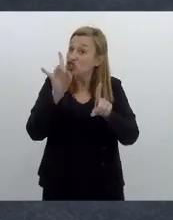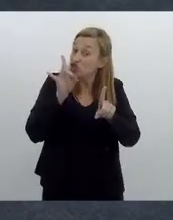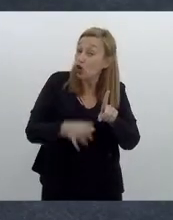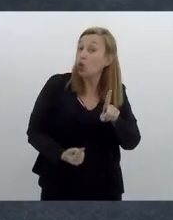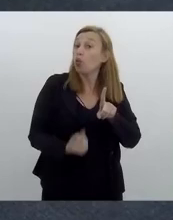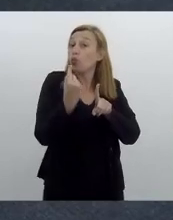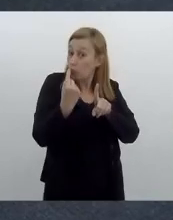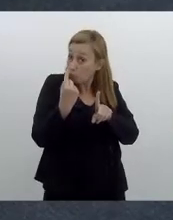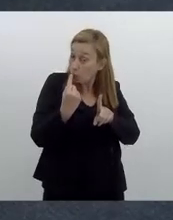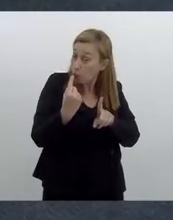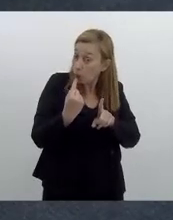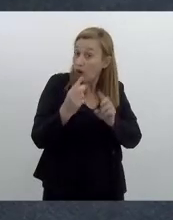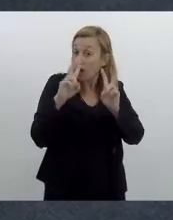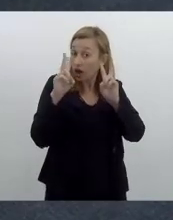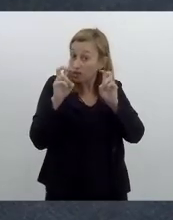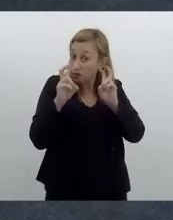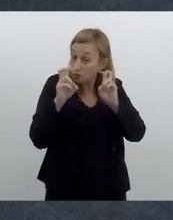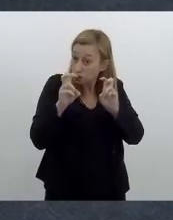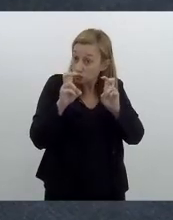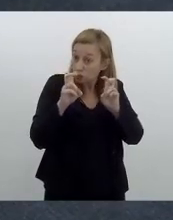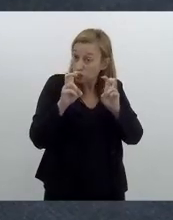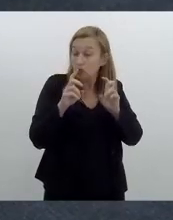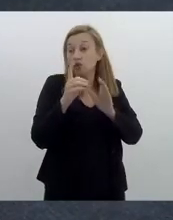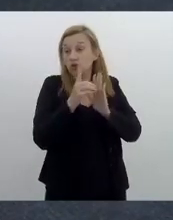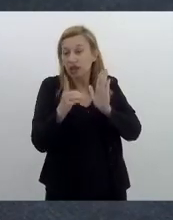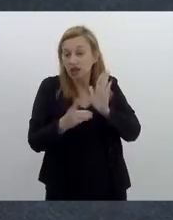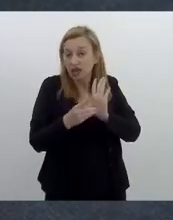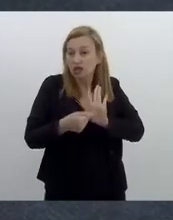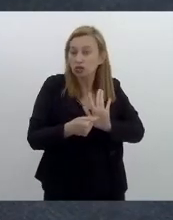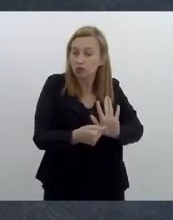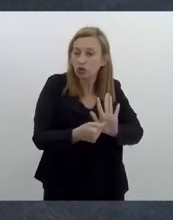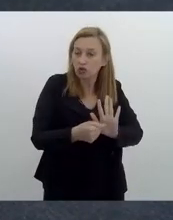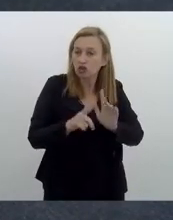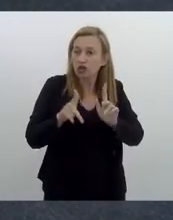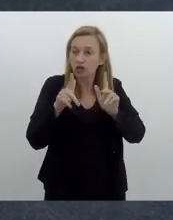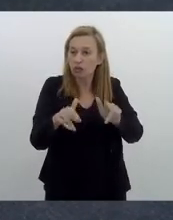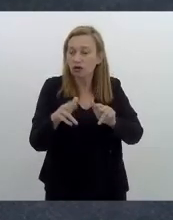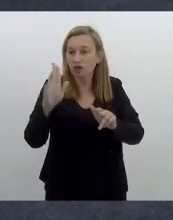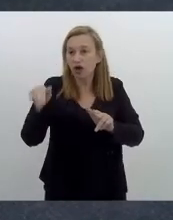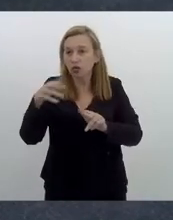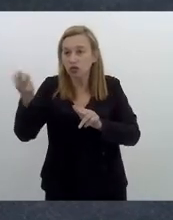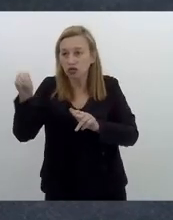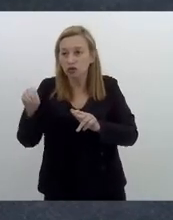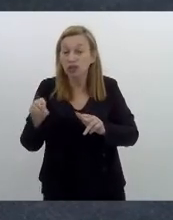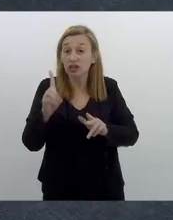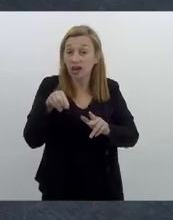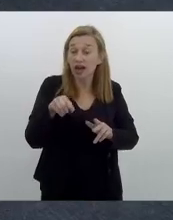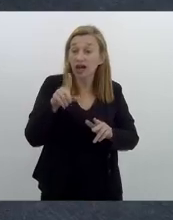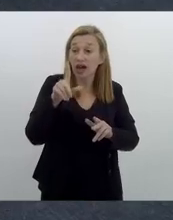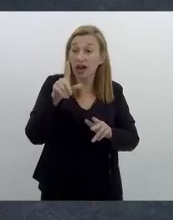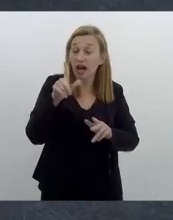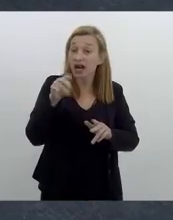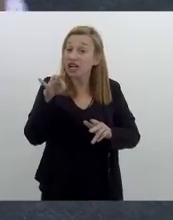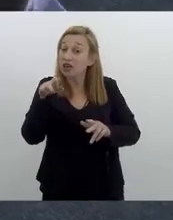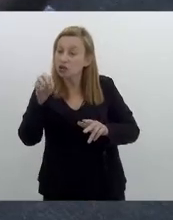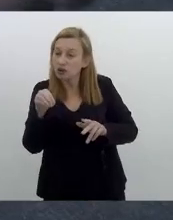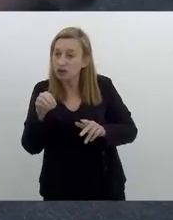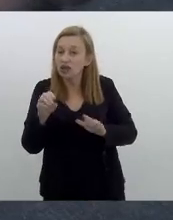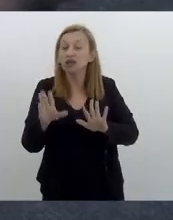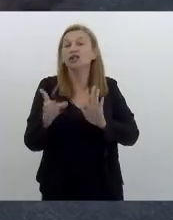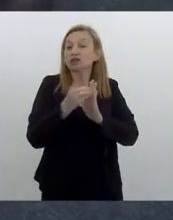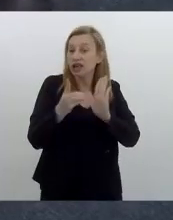caso Em apenas um caso O decreto define Que é idêntico Ao servidor da União Que é o caso Da alíquota Aliás O decreto se